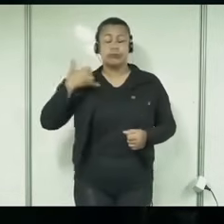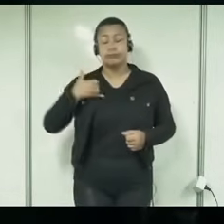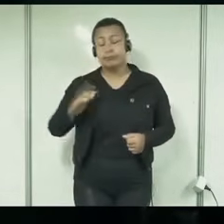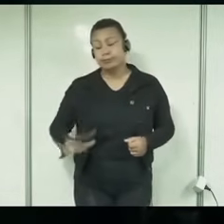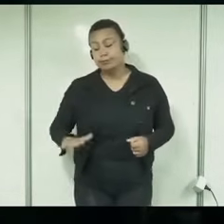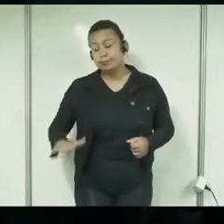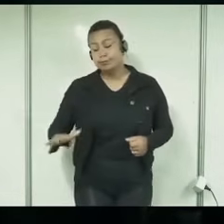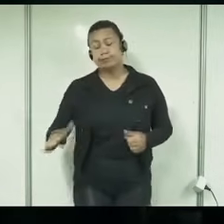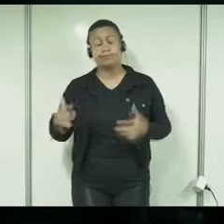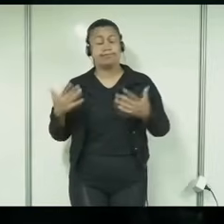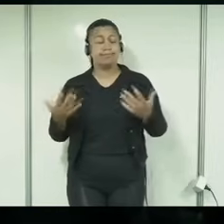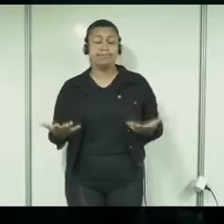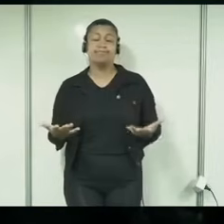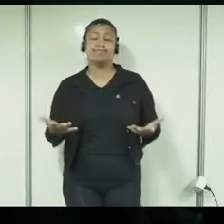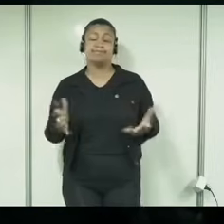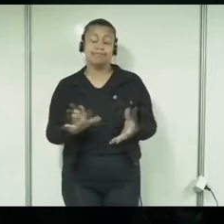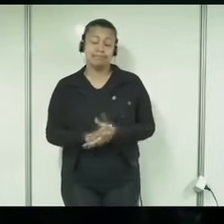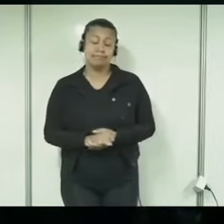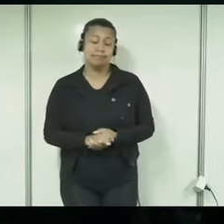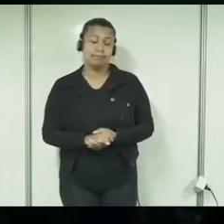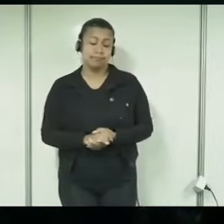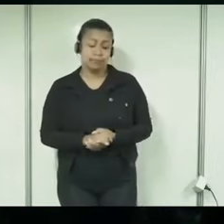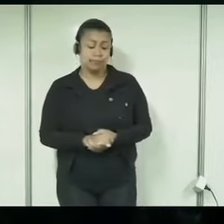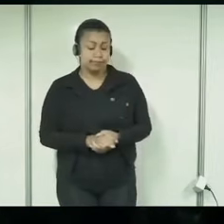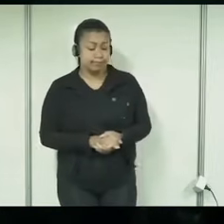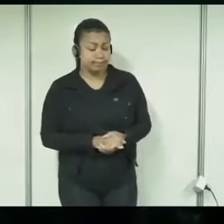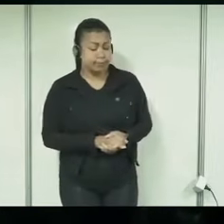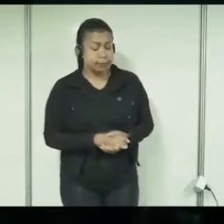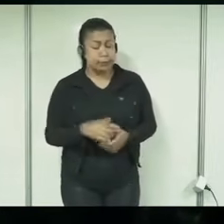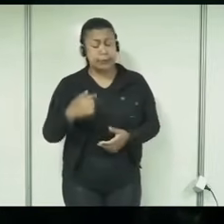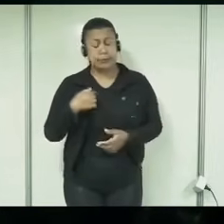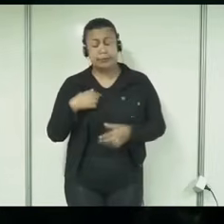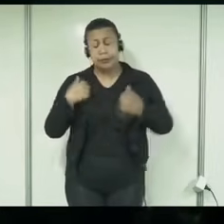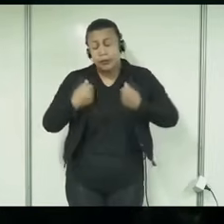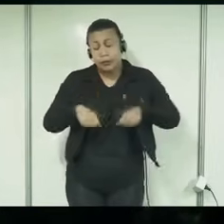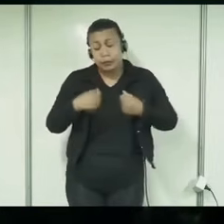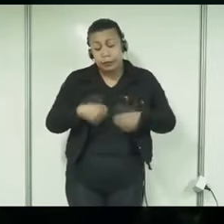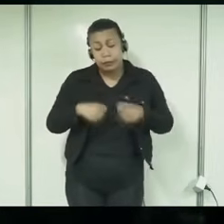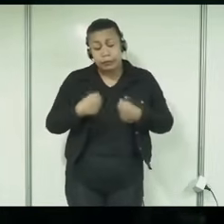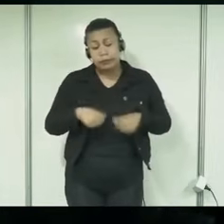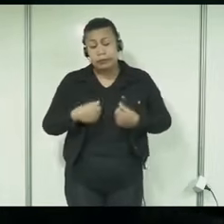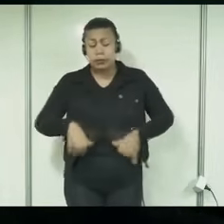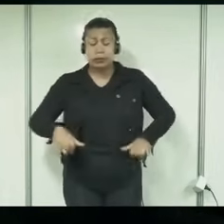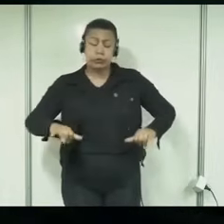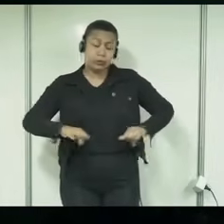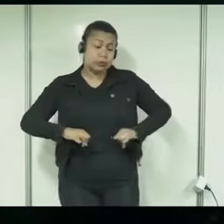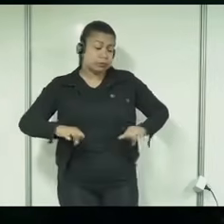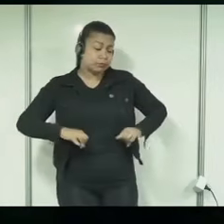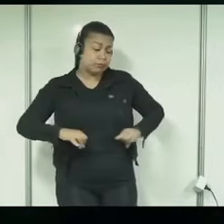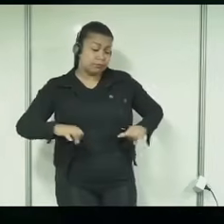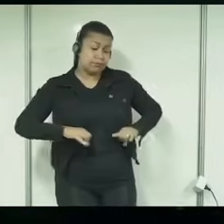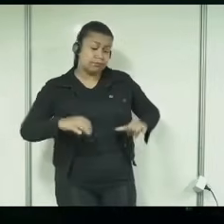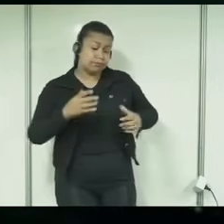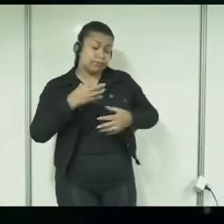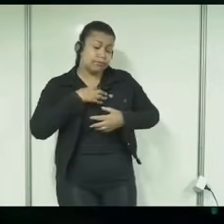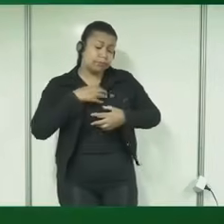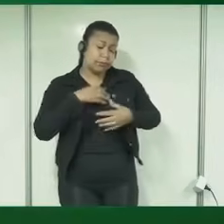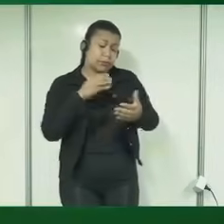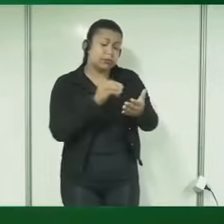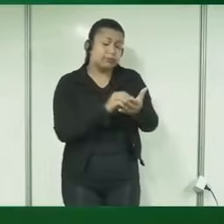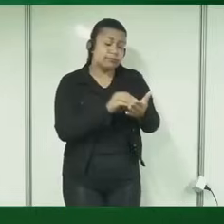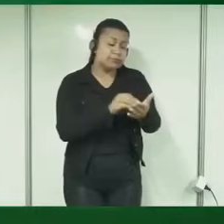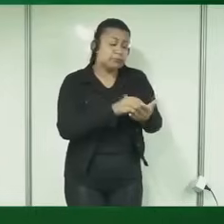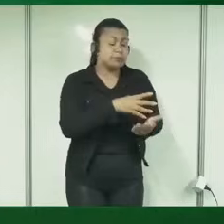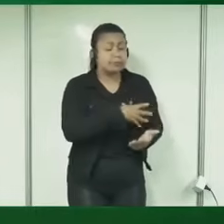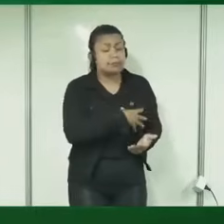perfeito. Mas eu estou vivendo o meu luto, padre. E uma outra mãe me diz: